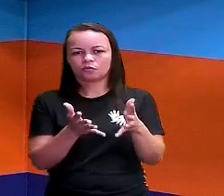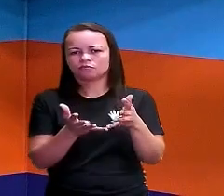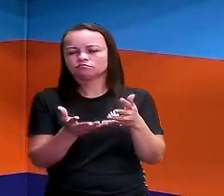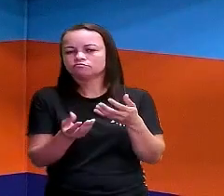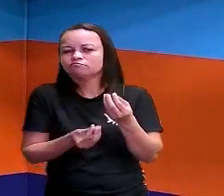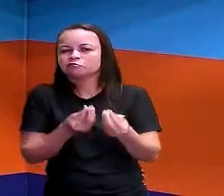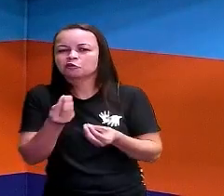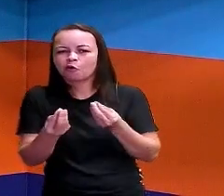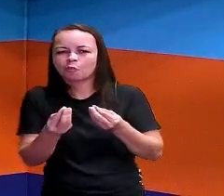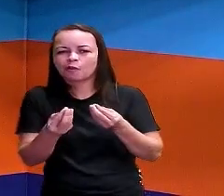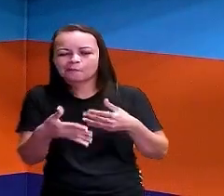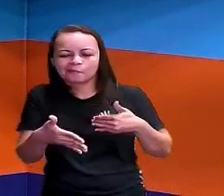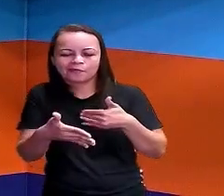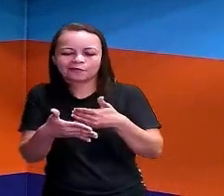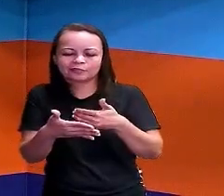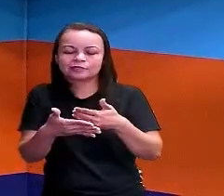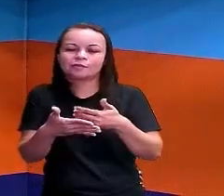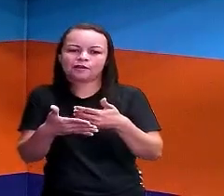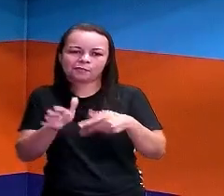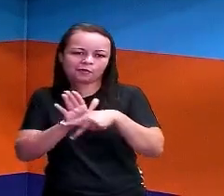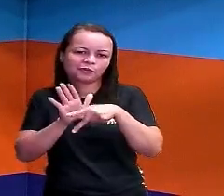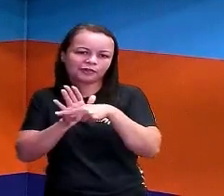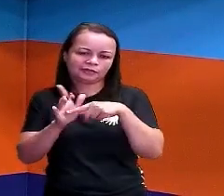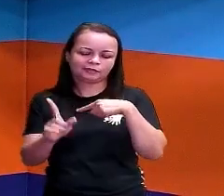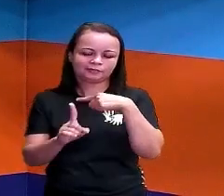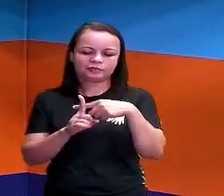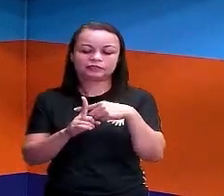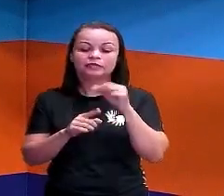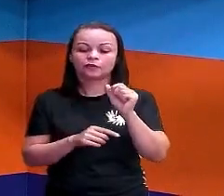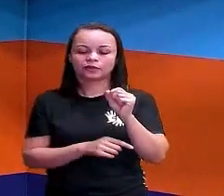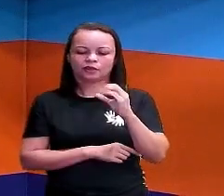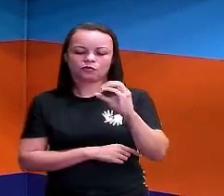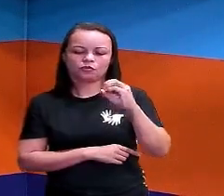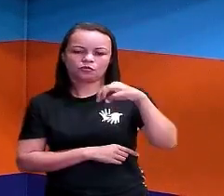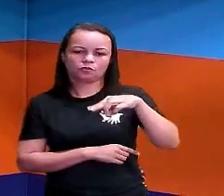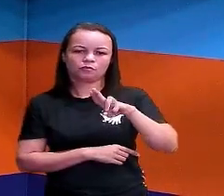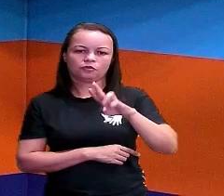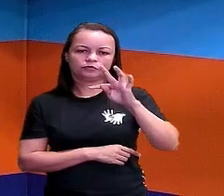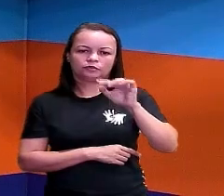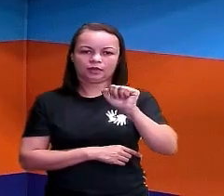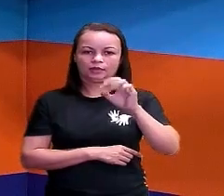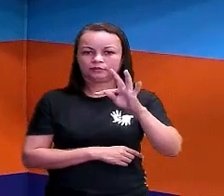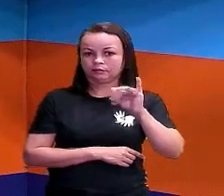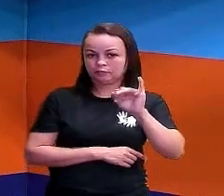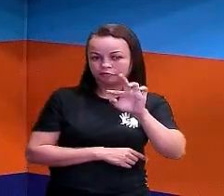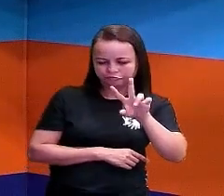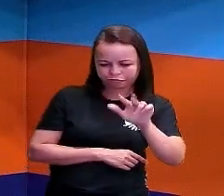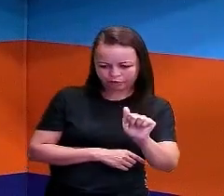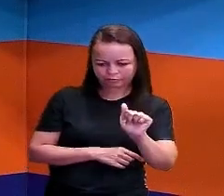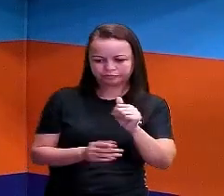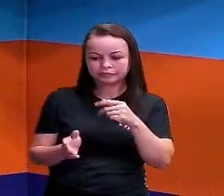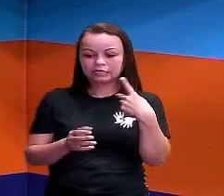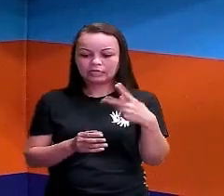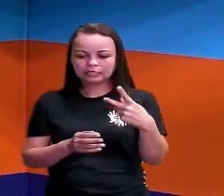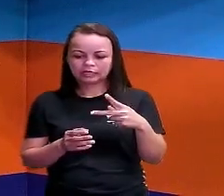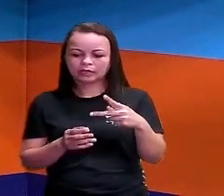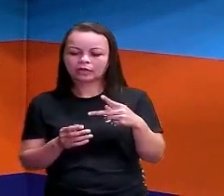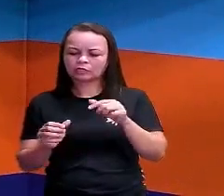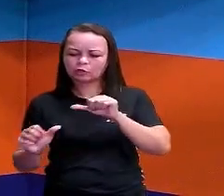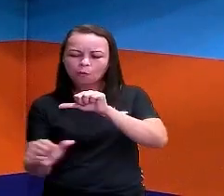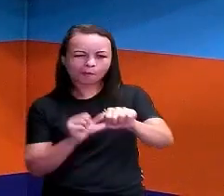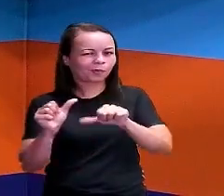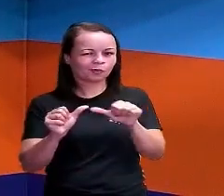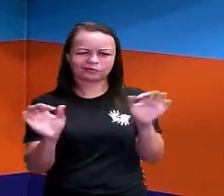como próxima propriedade da adição, comutativa. Na adição, a ordem das parcelas não altera